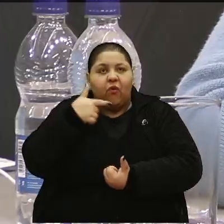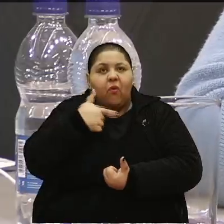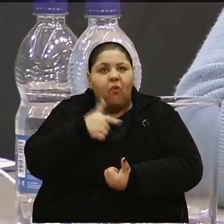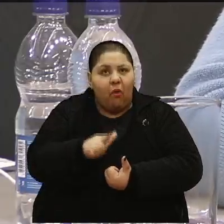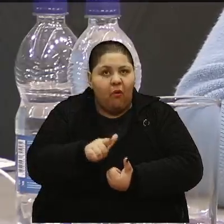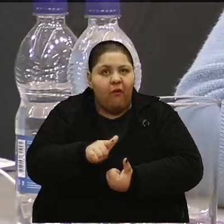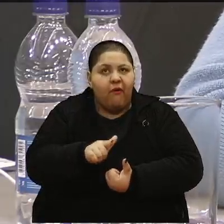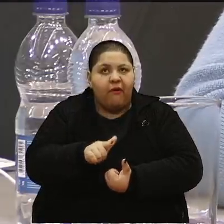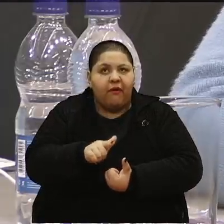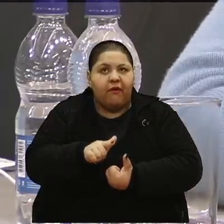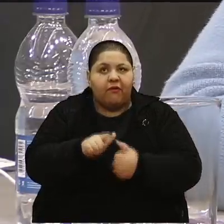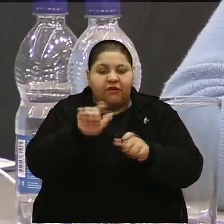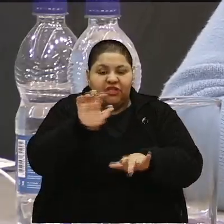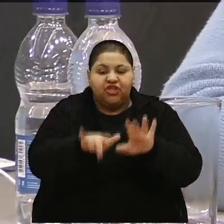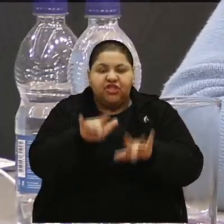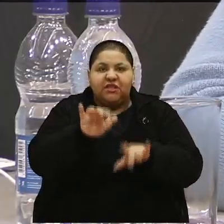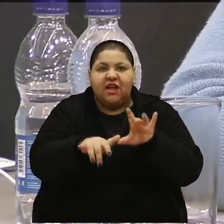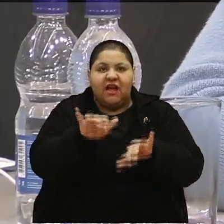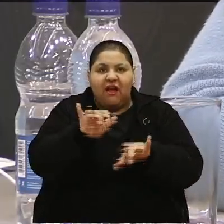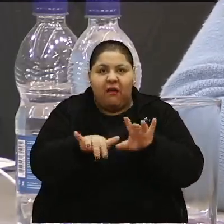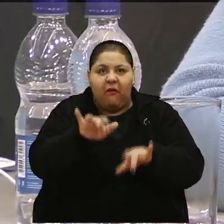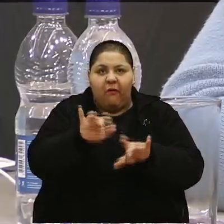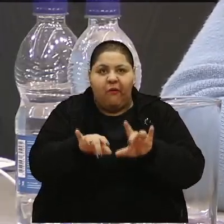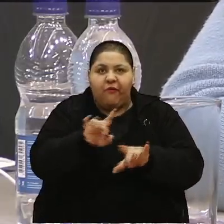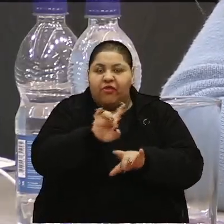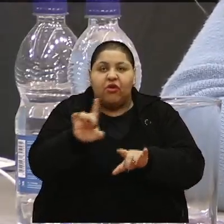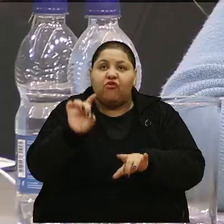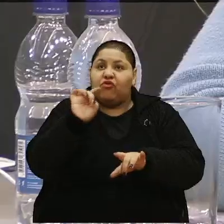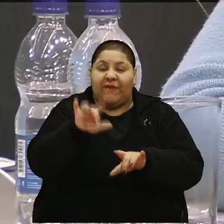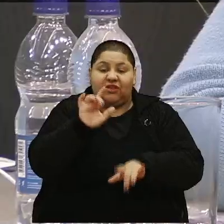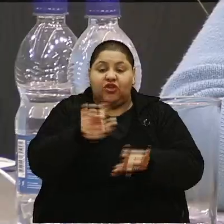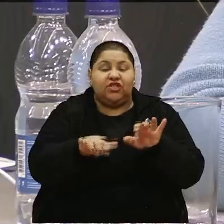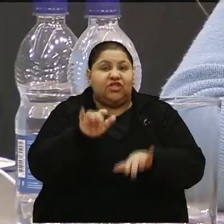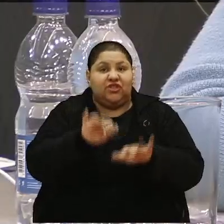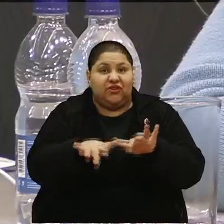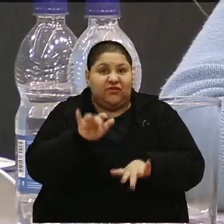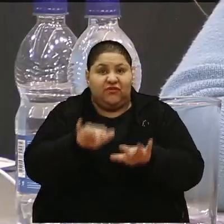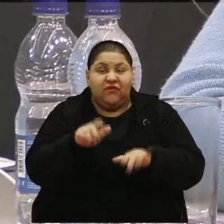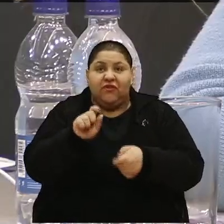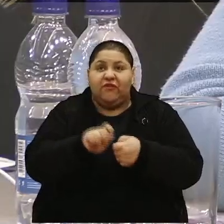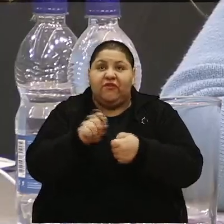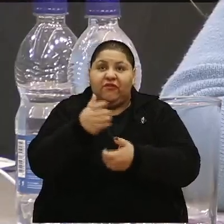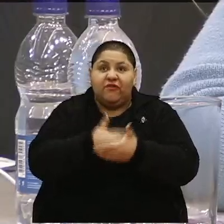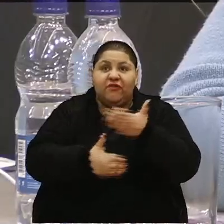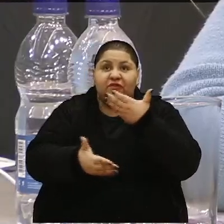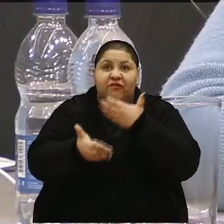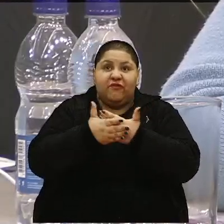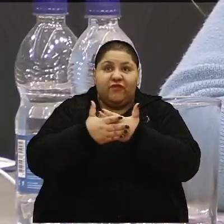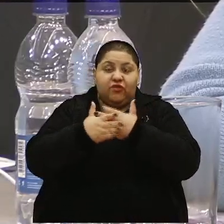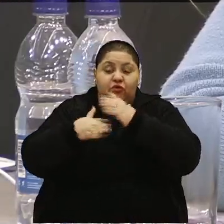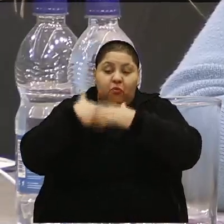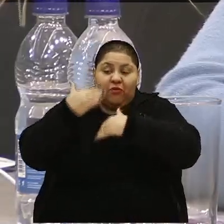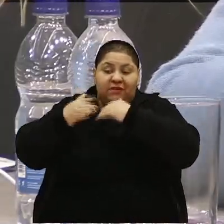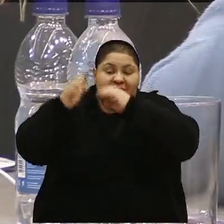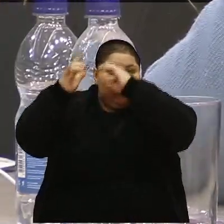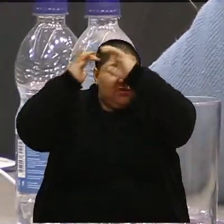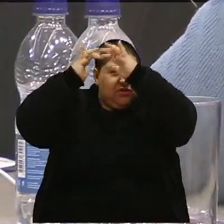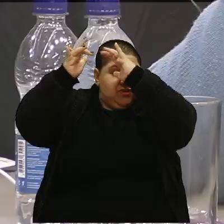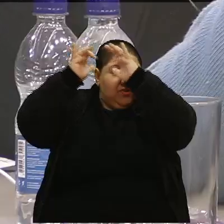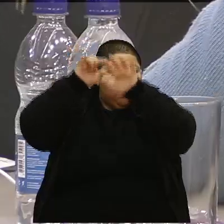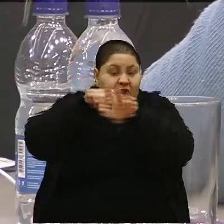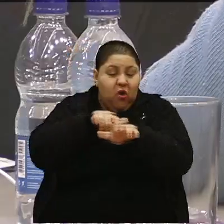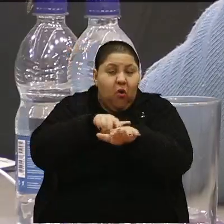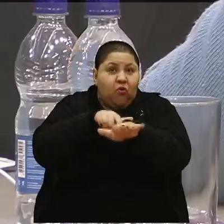consegue digitar algo, porque não é só o fato de digitar. Tu fez todo um processo cerebral, os neurônios